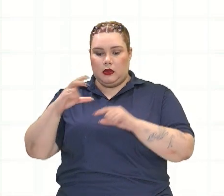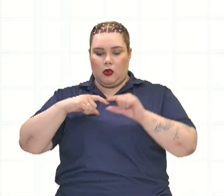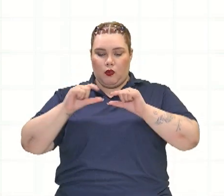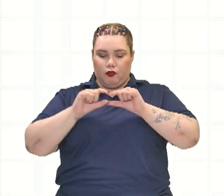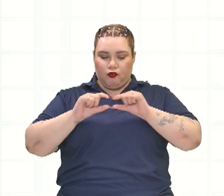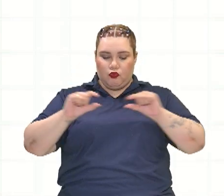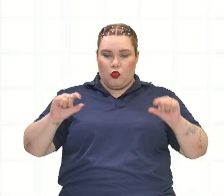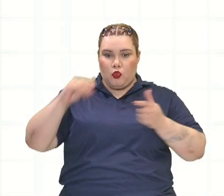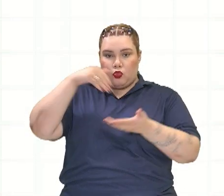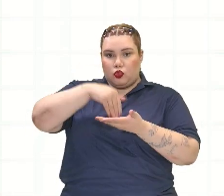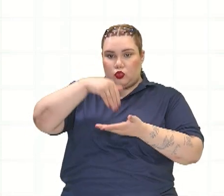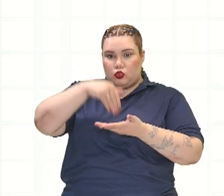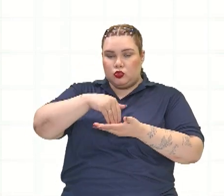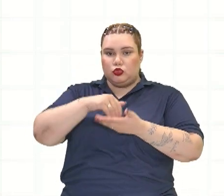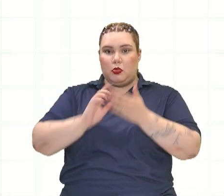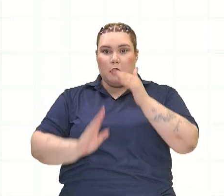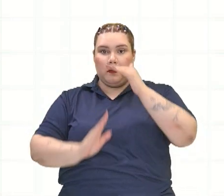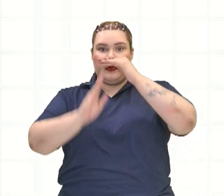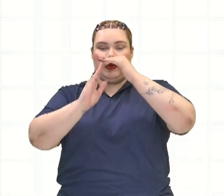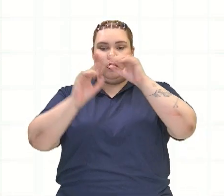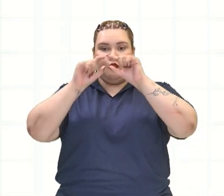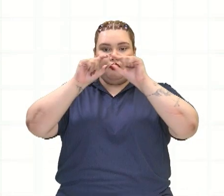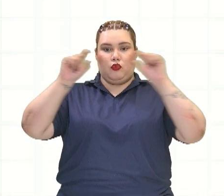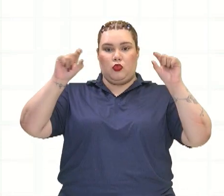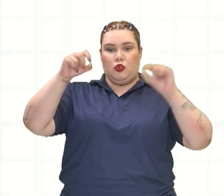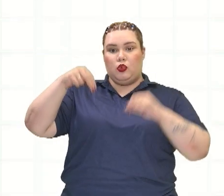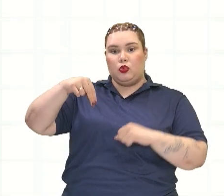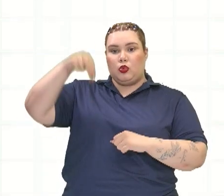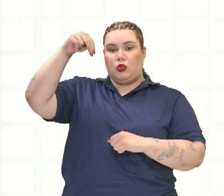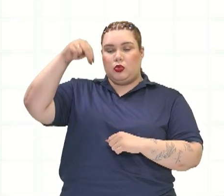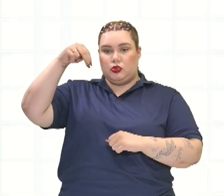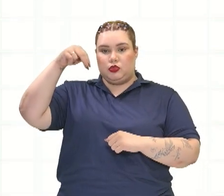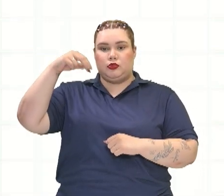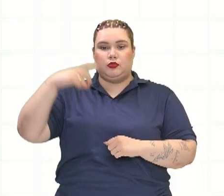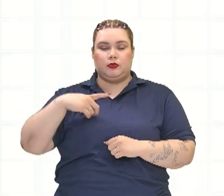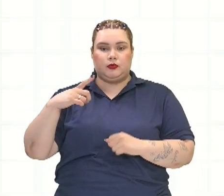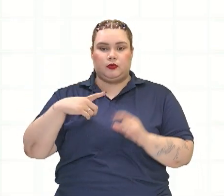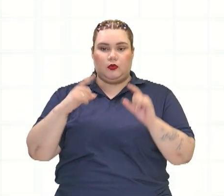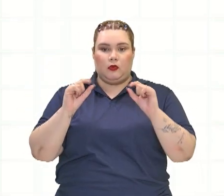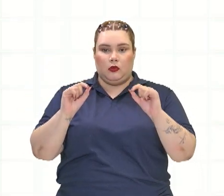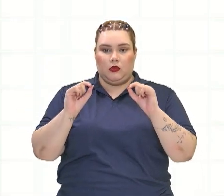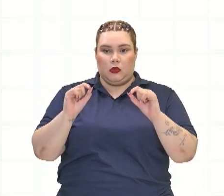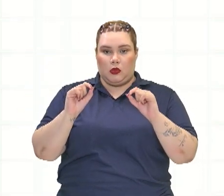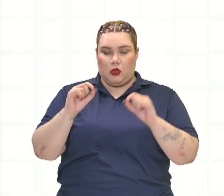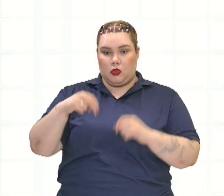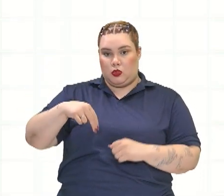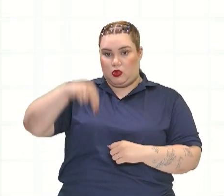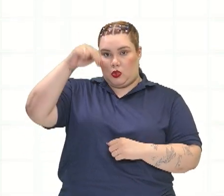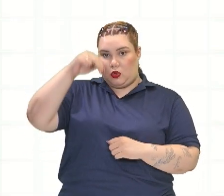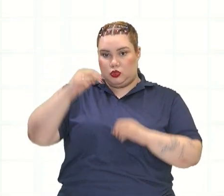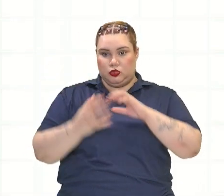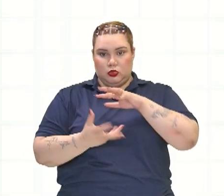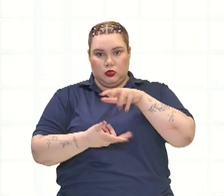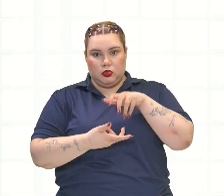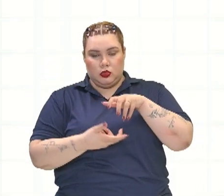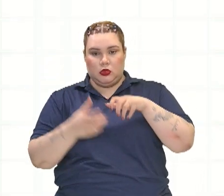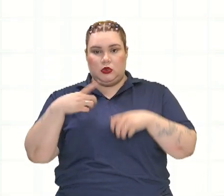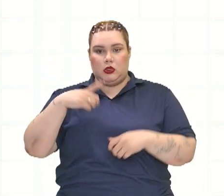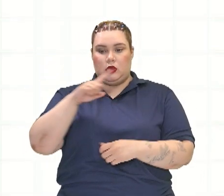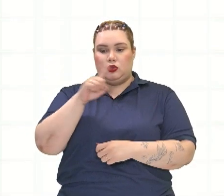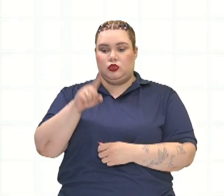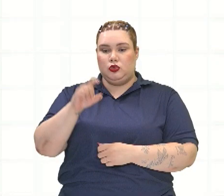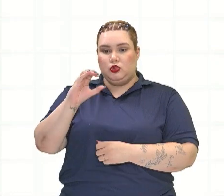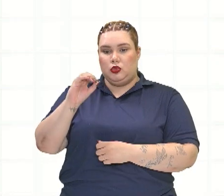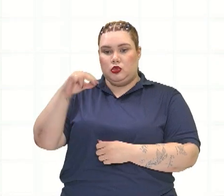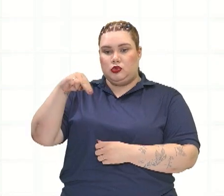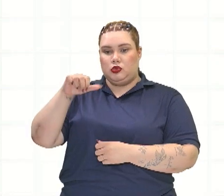né? Lá em cima, no hemisfério norte, nós temos, na parte norte do planeta, nós temos aí a zona polar